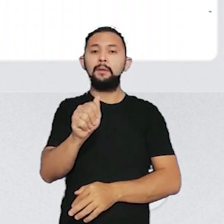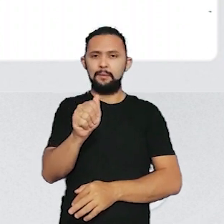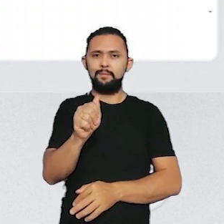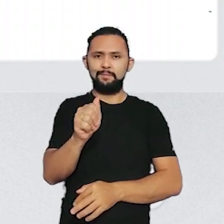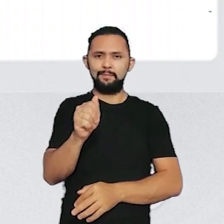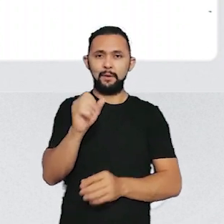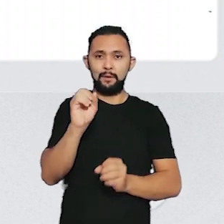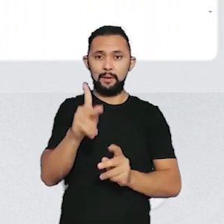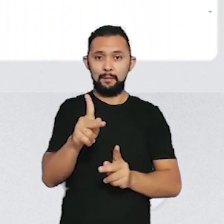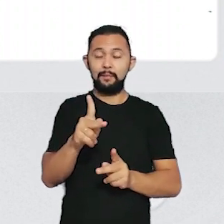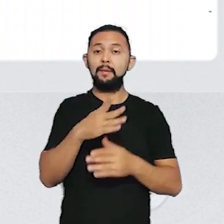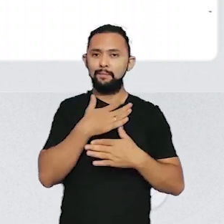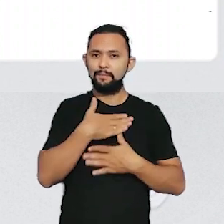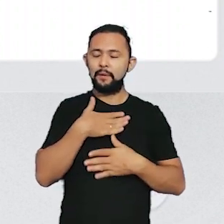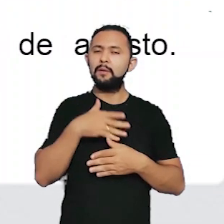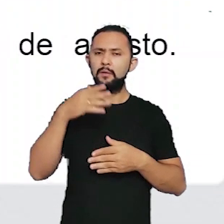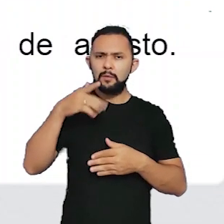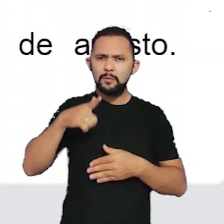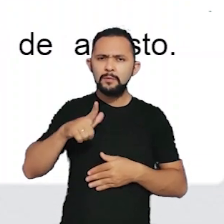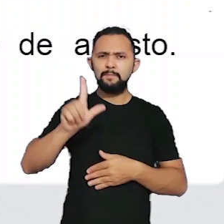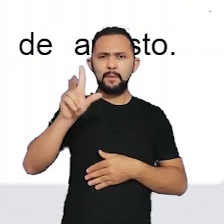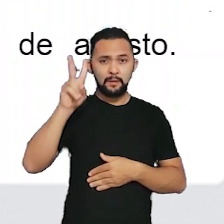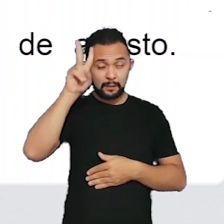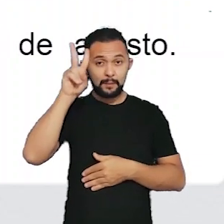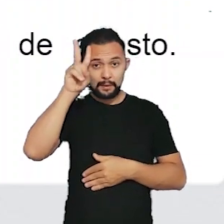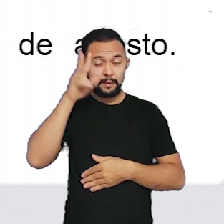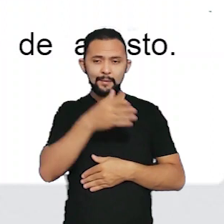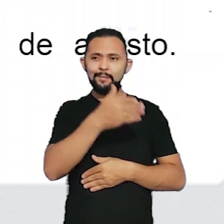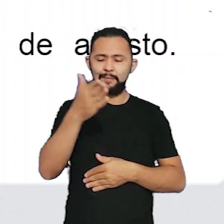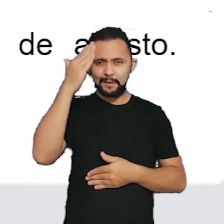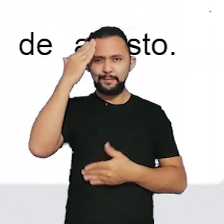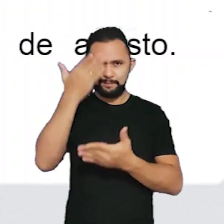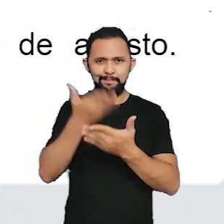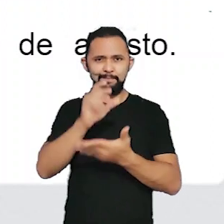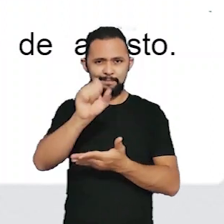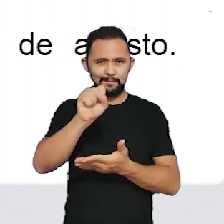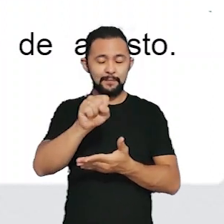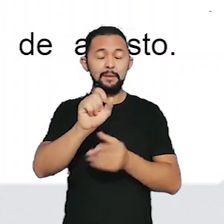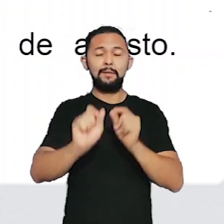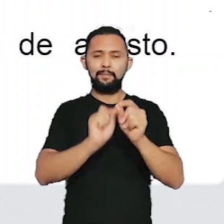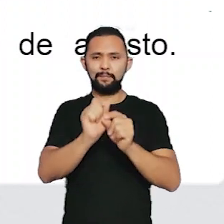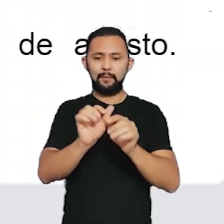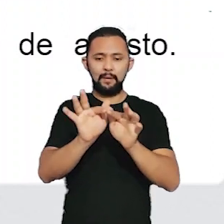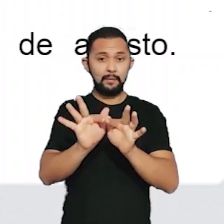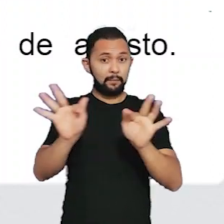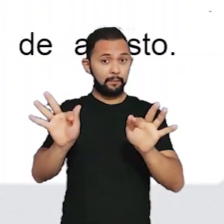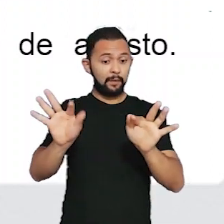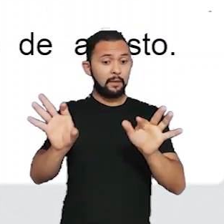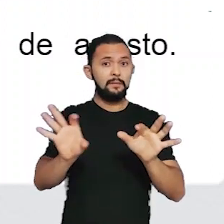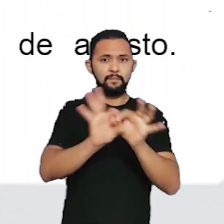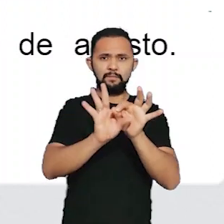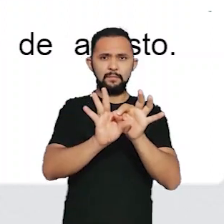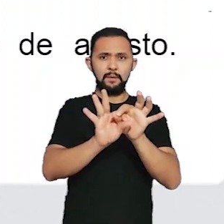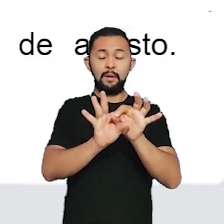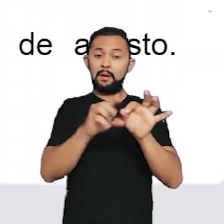relembrar aí sobre as orações substantivas? Creio que sim, né? Então, as orações substantivas, lembrando, são aquelas que vão exercer função